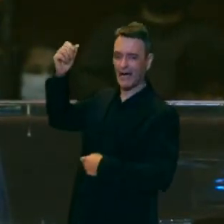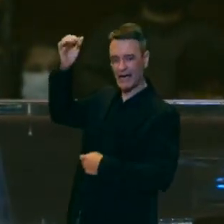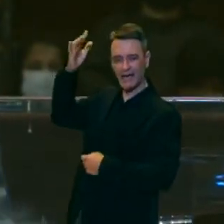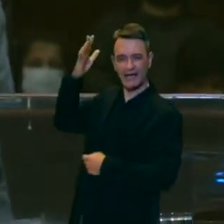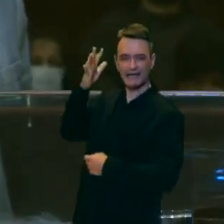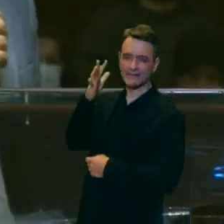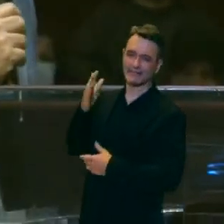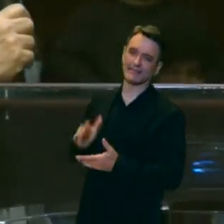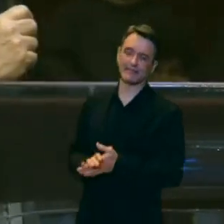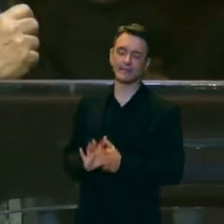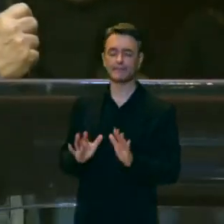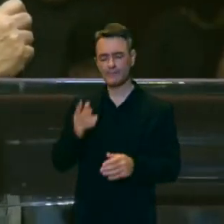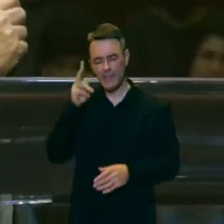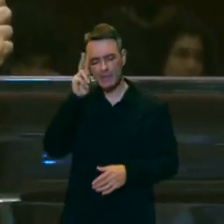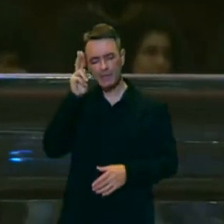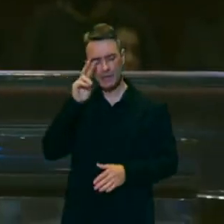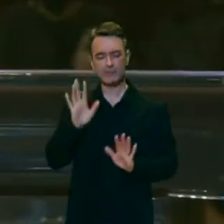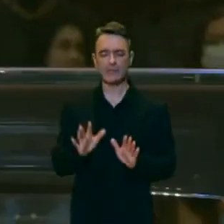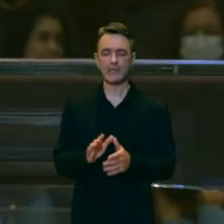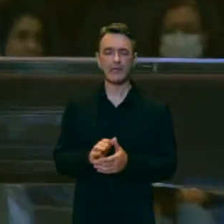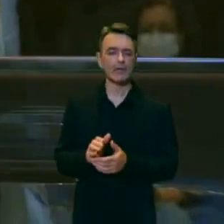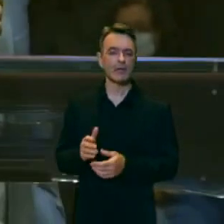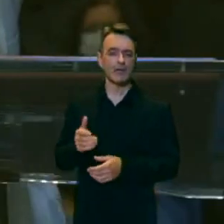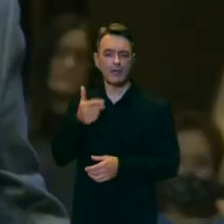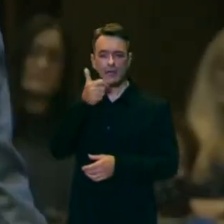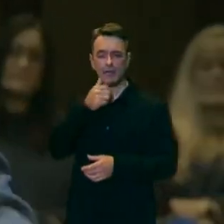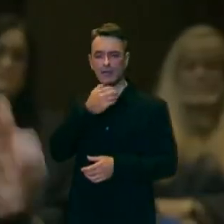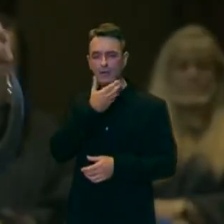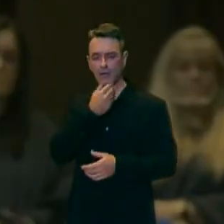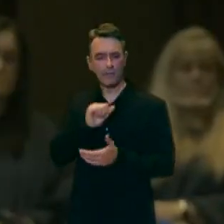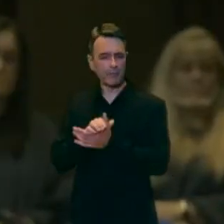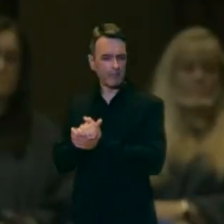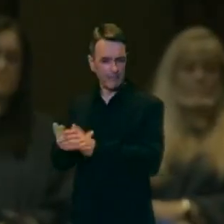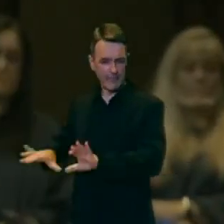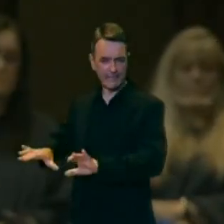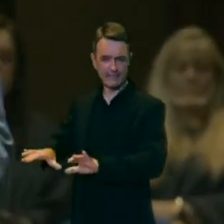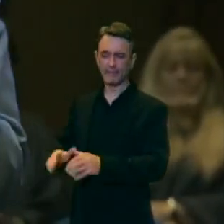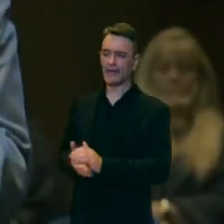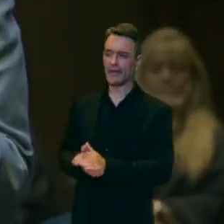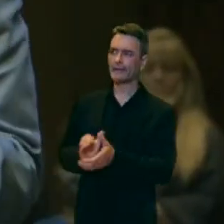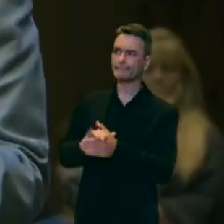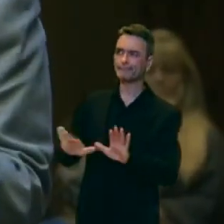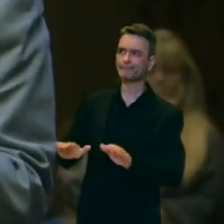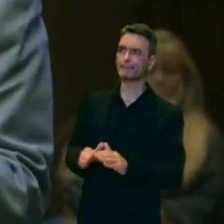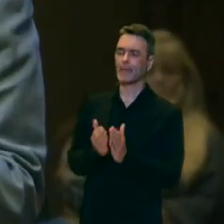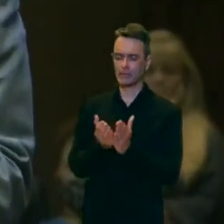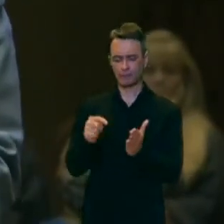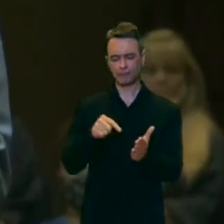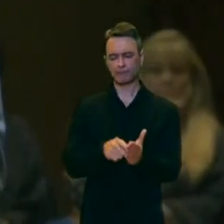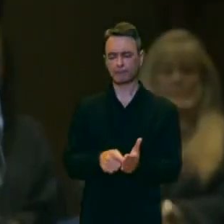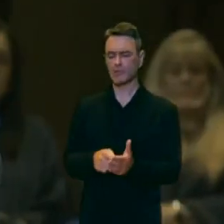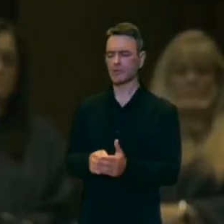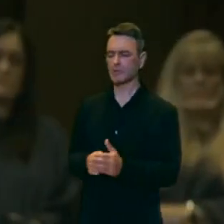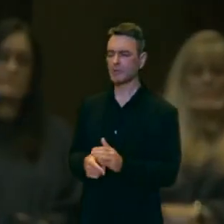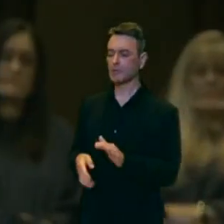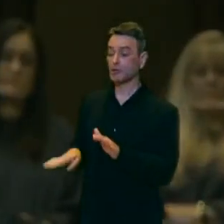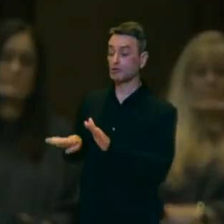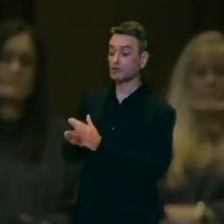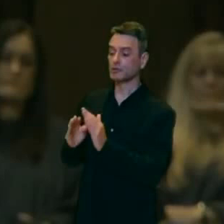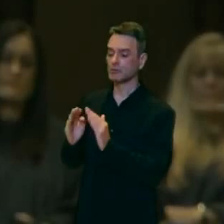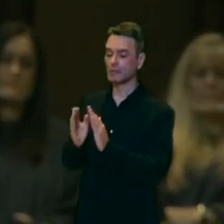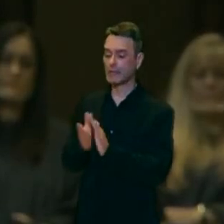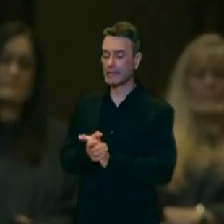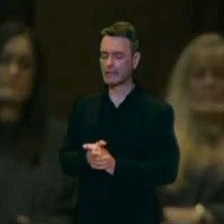separação dos meus pais, e um dia que mamãe chegou com a Bíblia na mão, e ela estava tão preocupada, porque ela